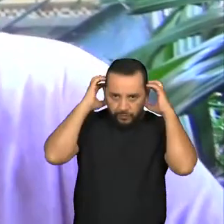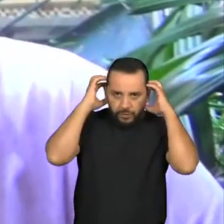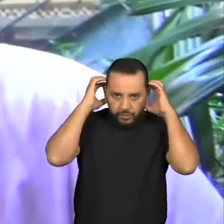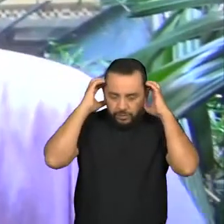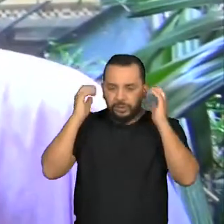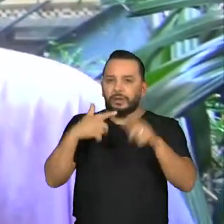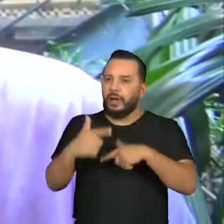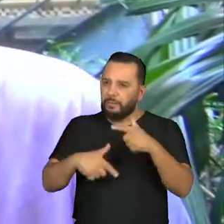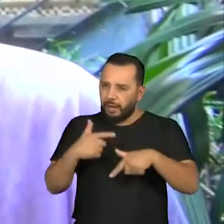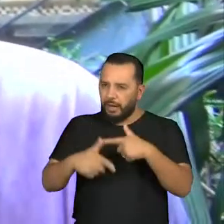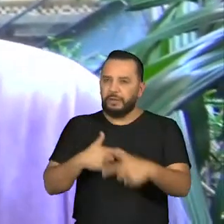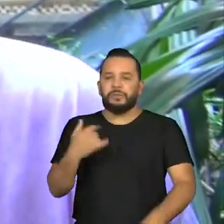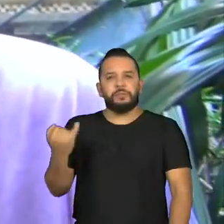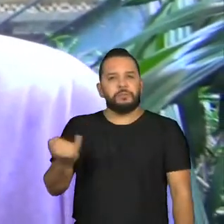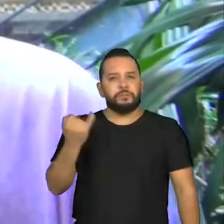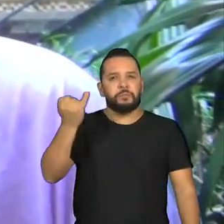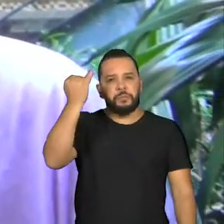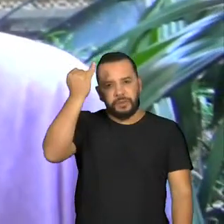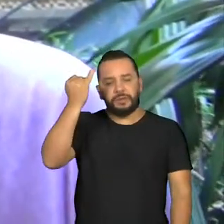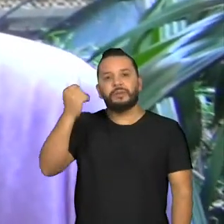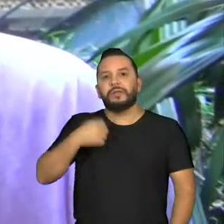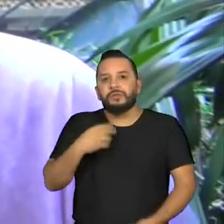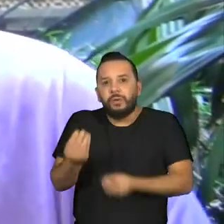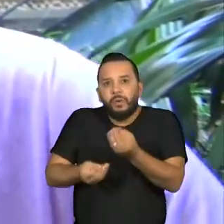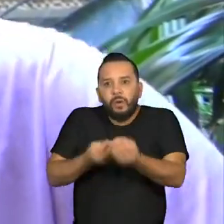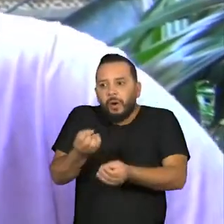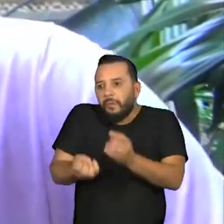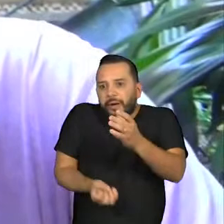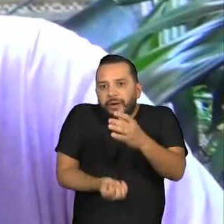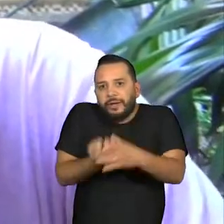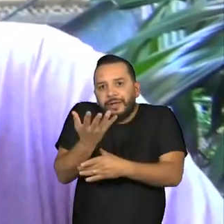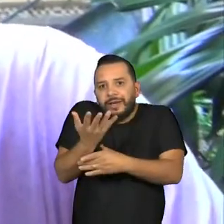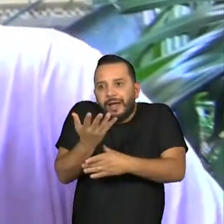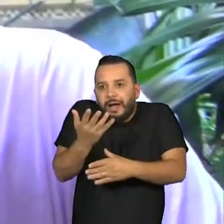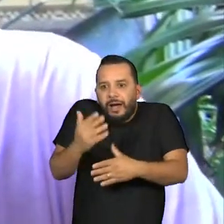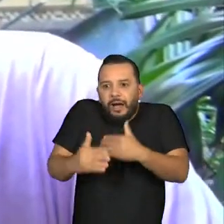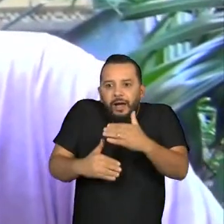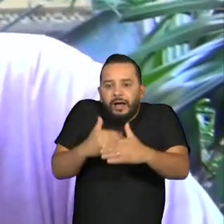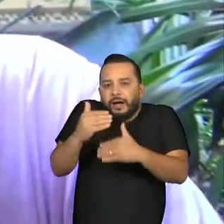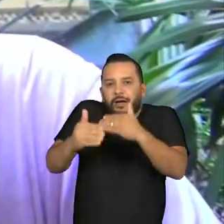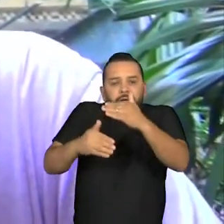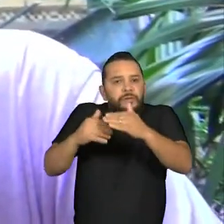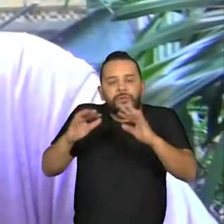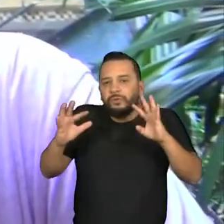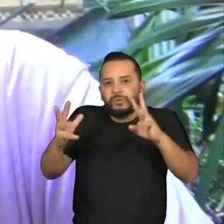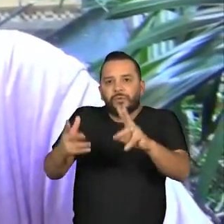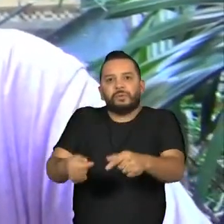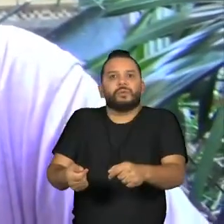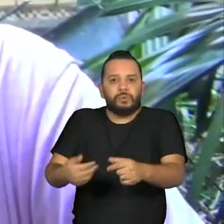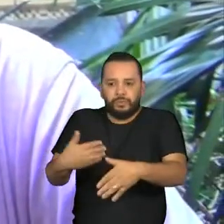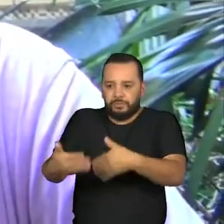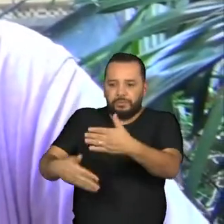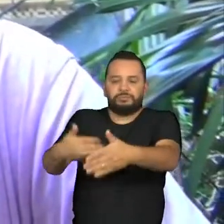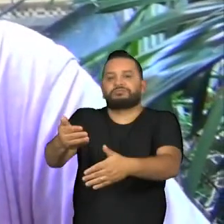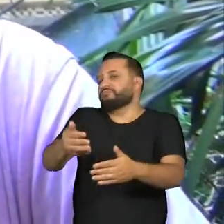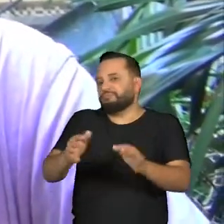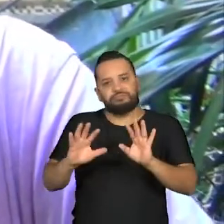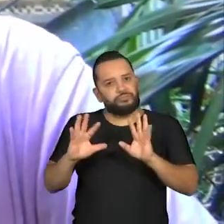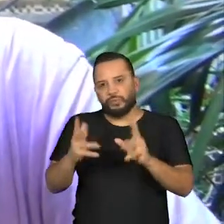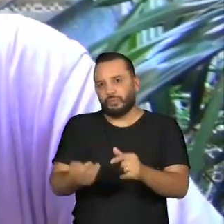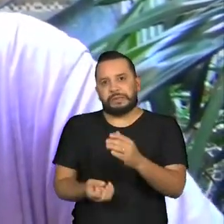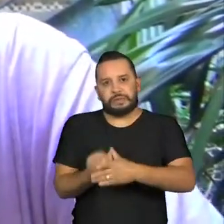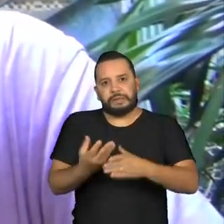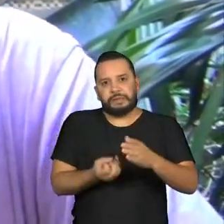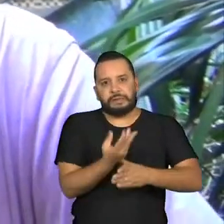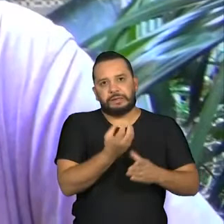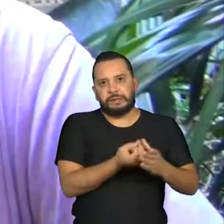né? de nascedouro das bases da construção de toda uma trajetória futura, né? E a